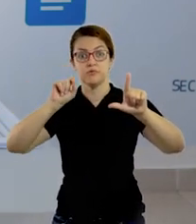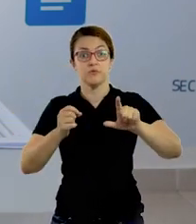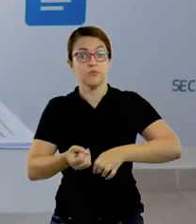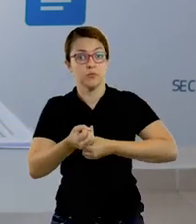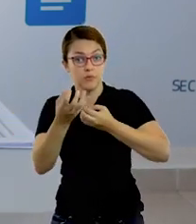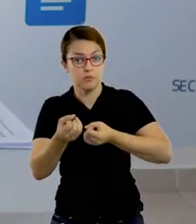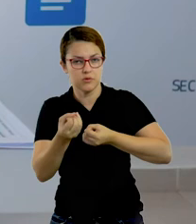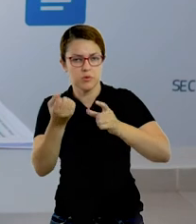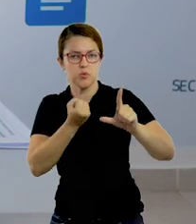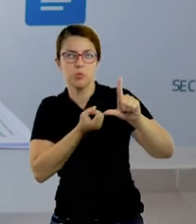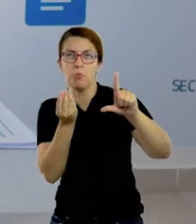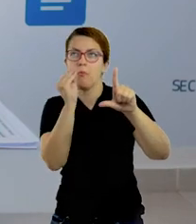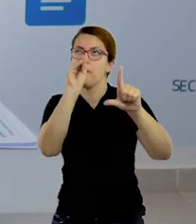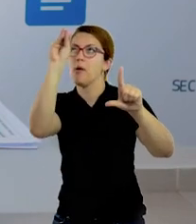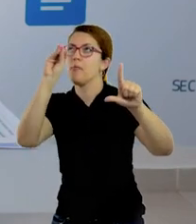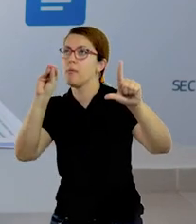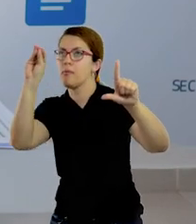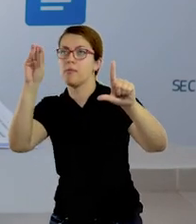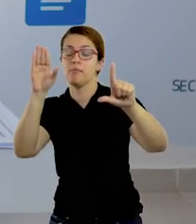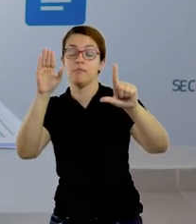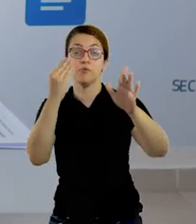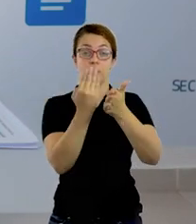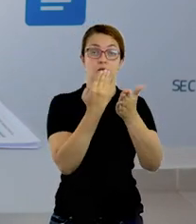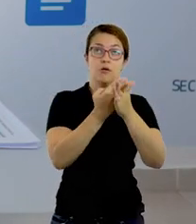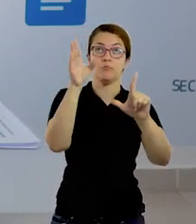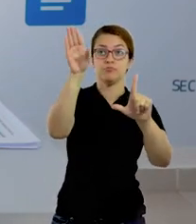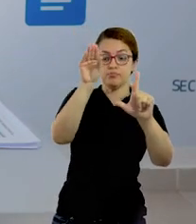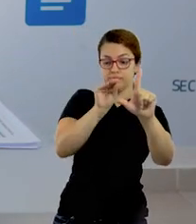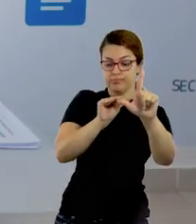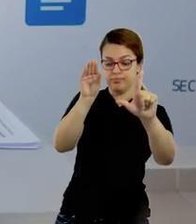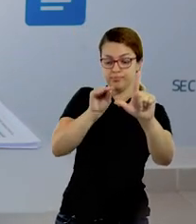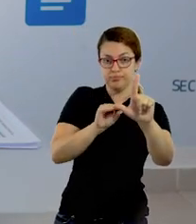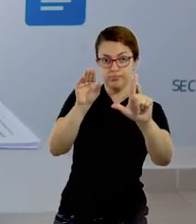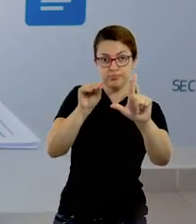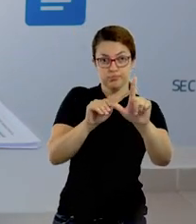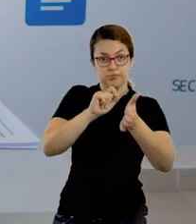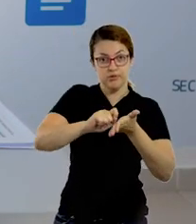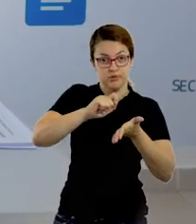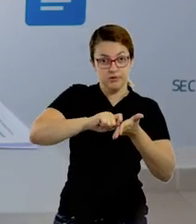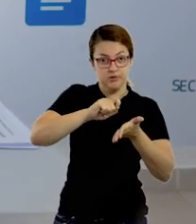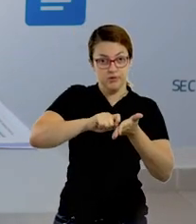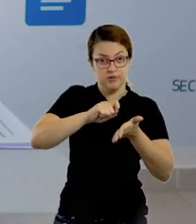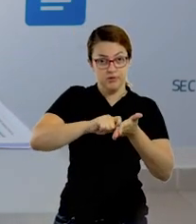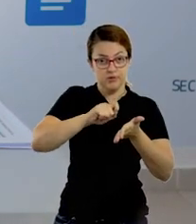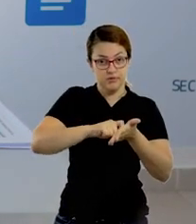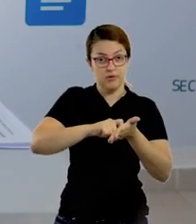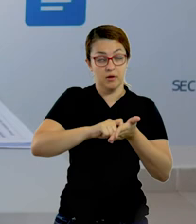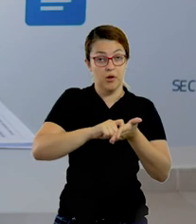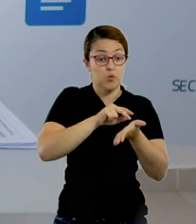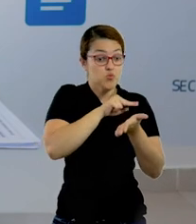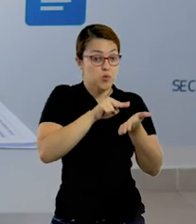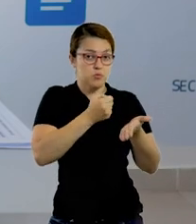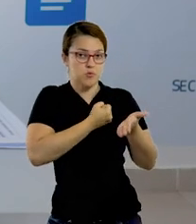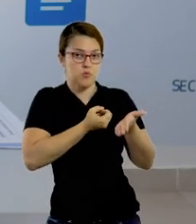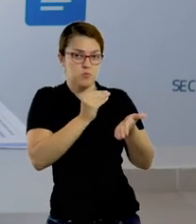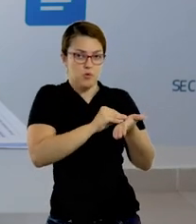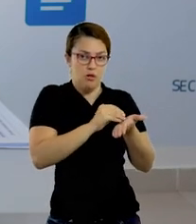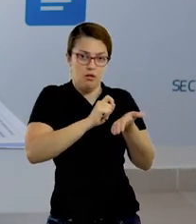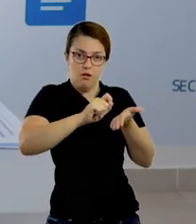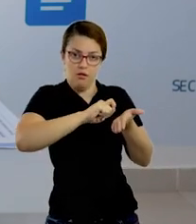pegar esses dados, que são números, e vão escrever no seu caderno. E do lado, vocês vão escrever por